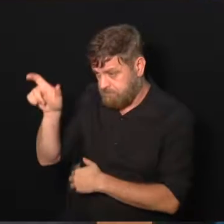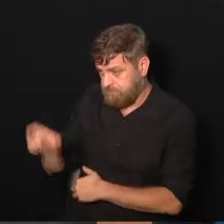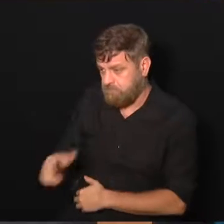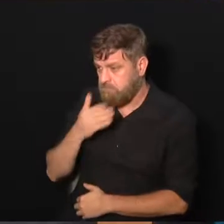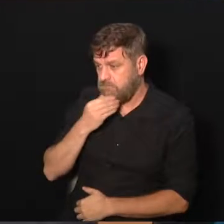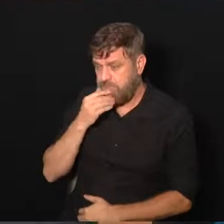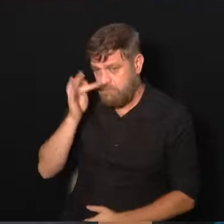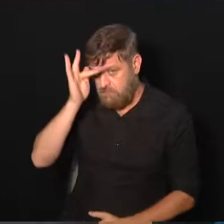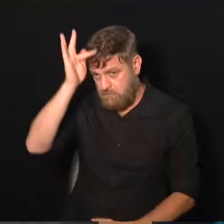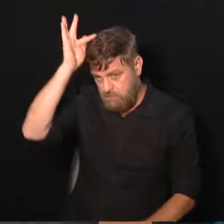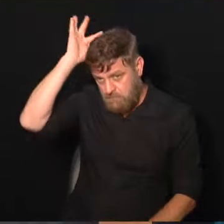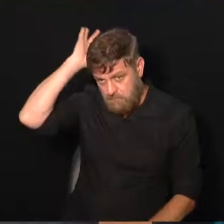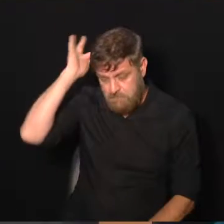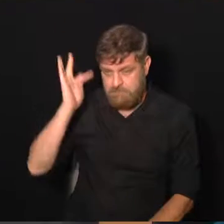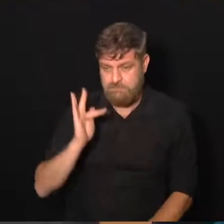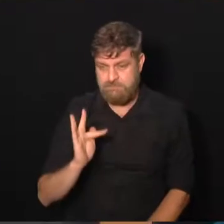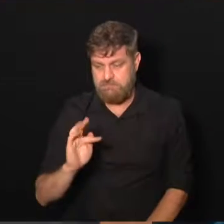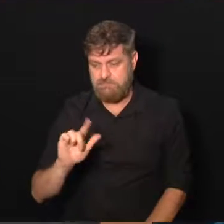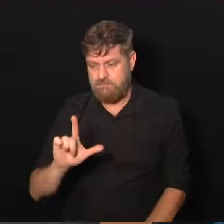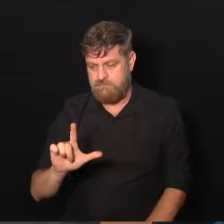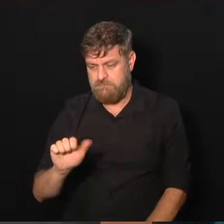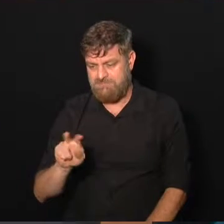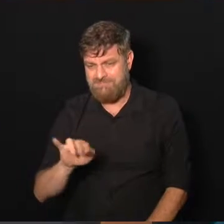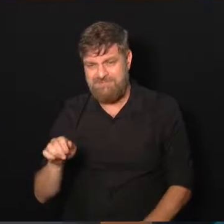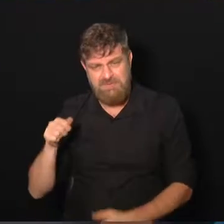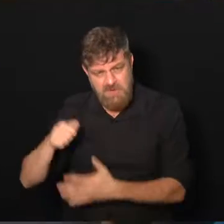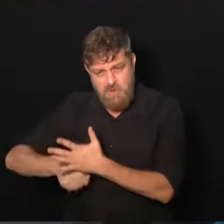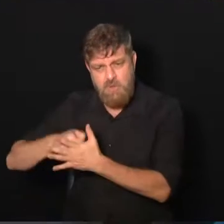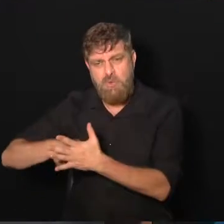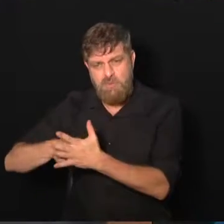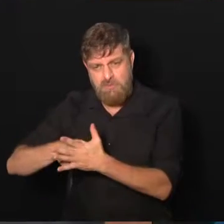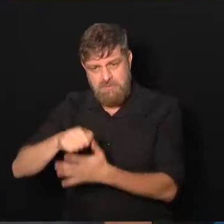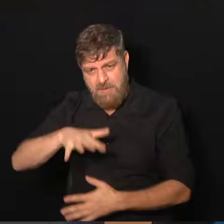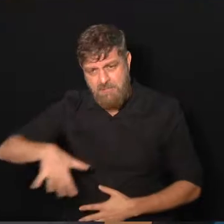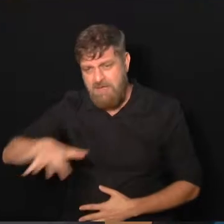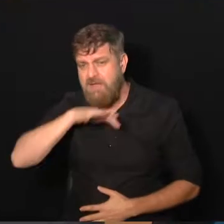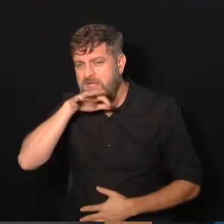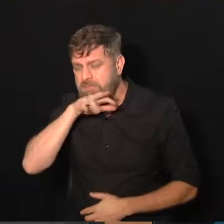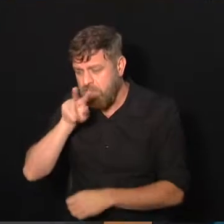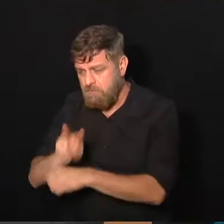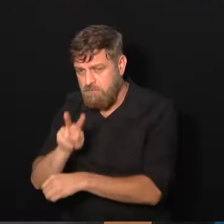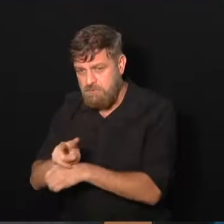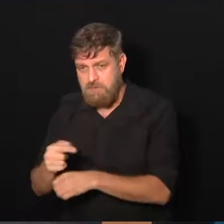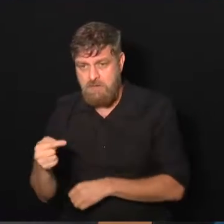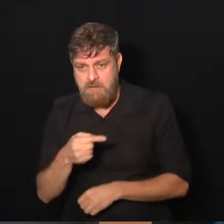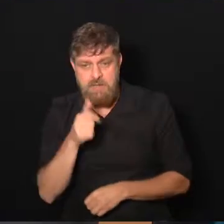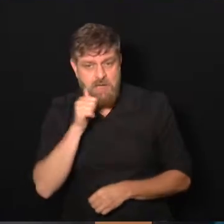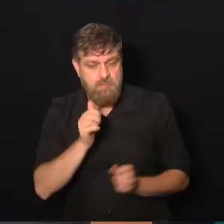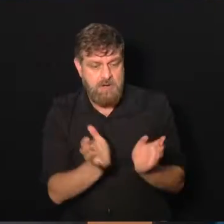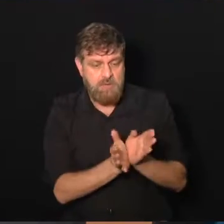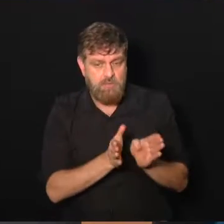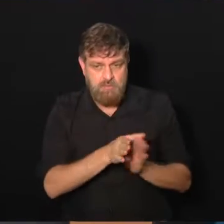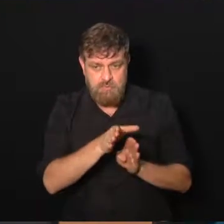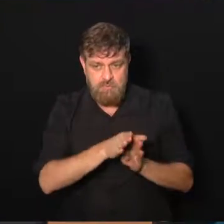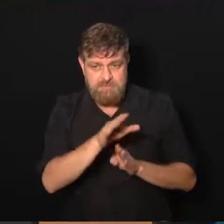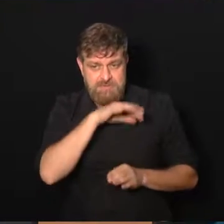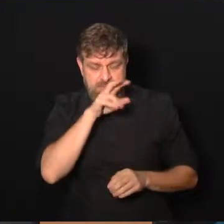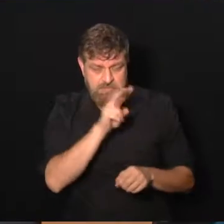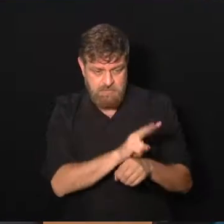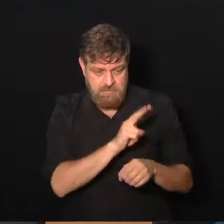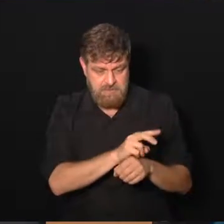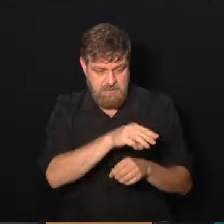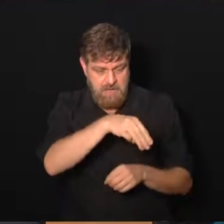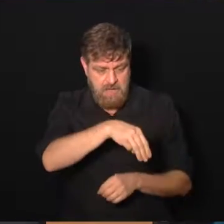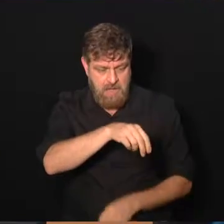é uma pessoa que luta muito pela causa, e também a conselheira Maria José. Então eu queria